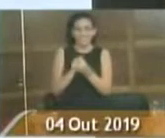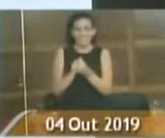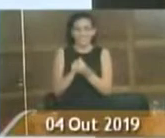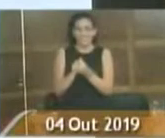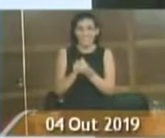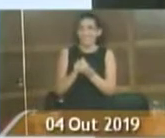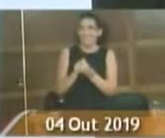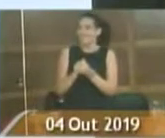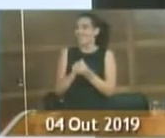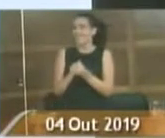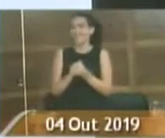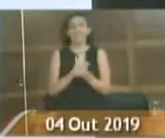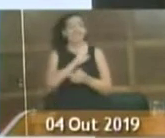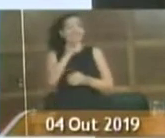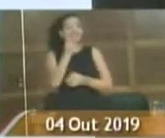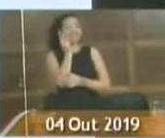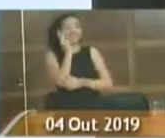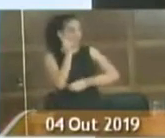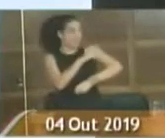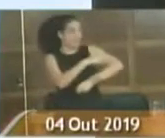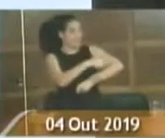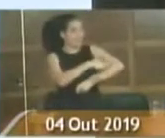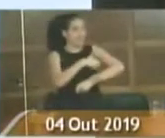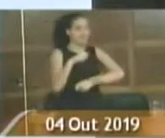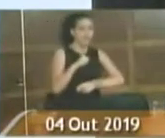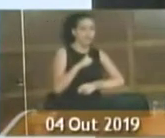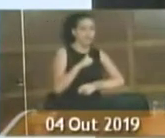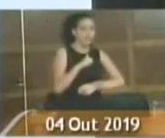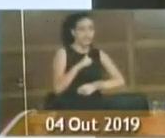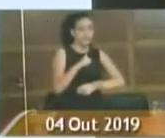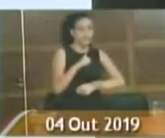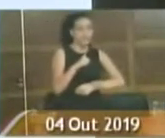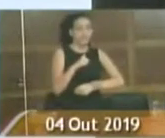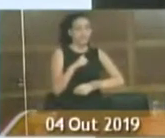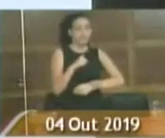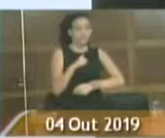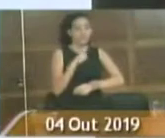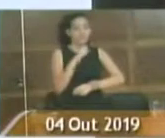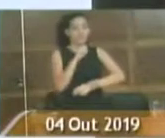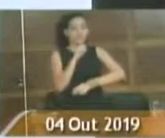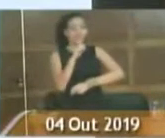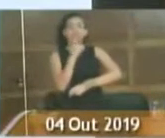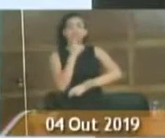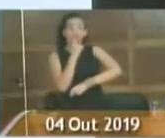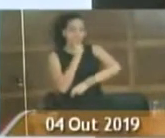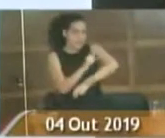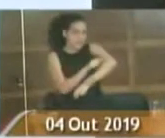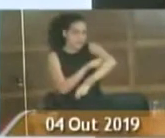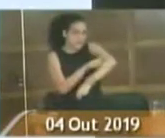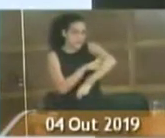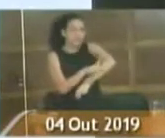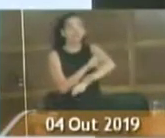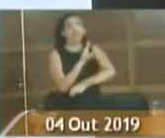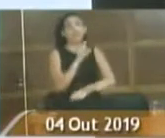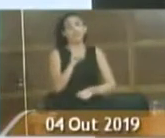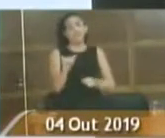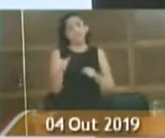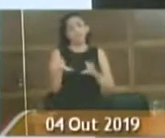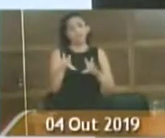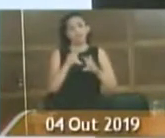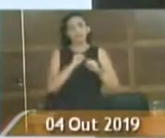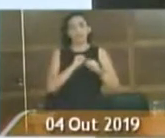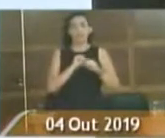ou o cachorrinho ou a gente, e essa arranhadura sair sangue, vai passar a doença, entendeu?